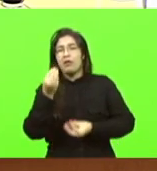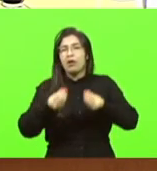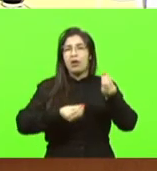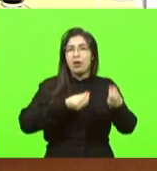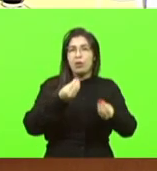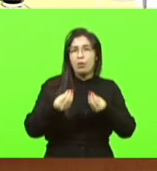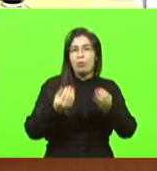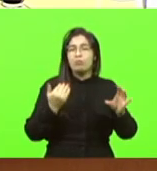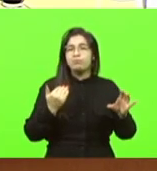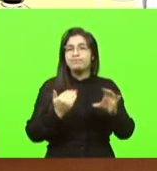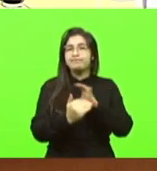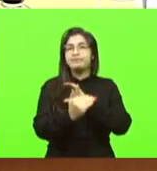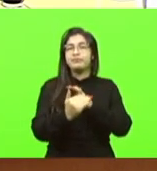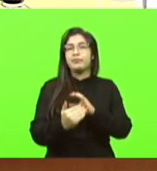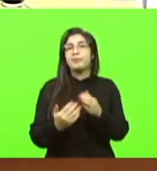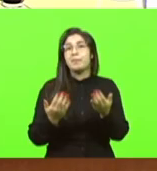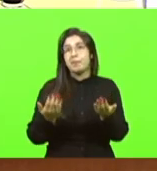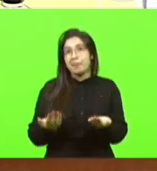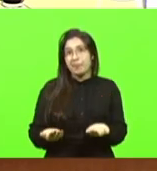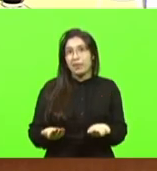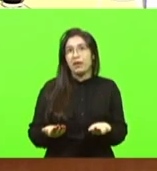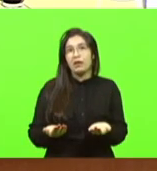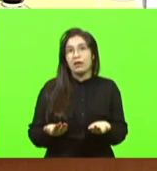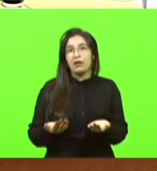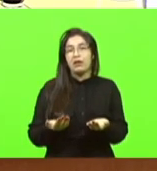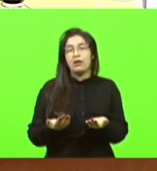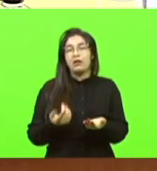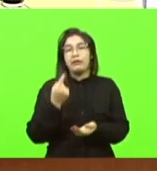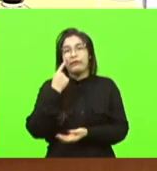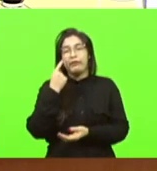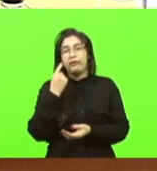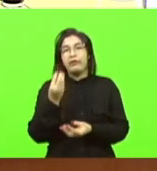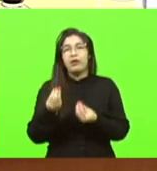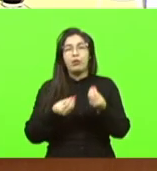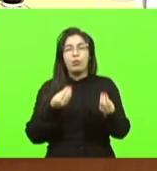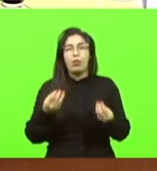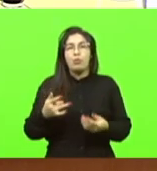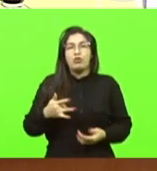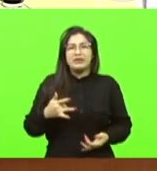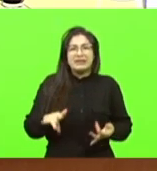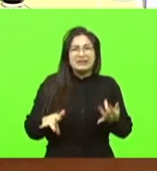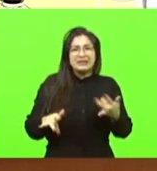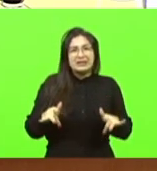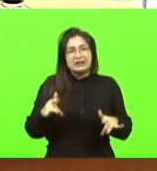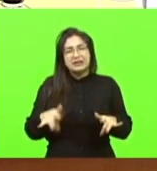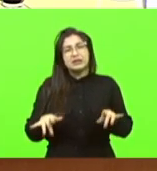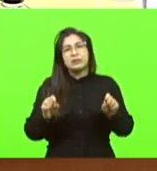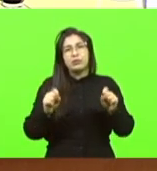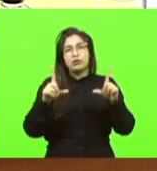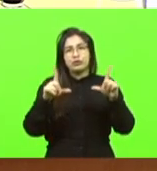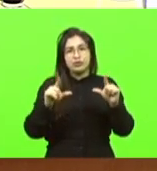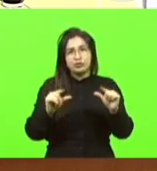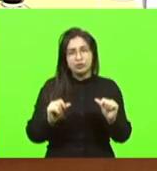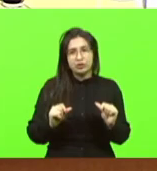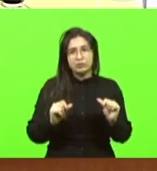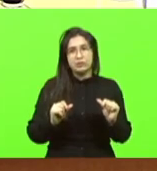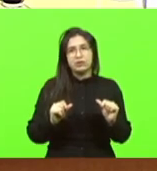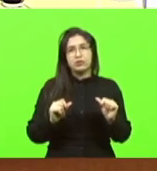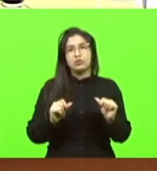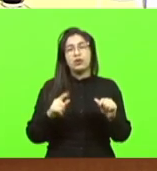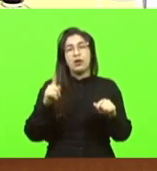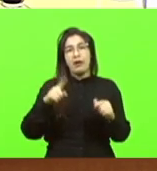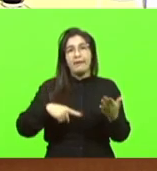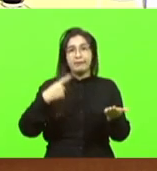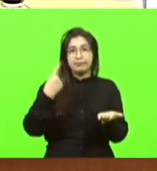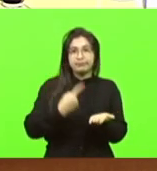encaminhamento que a dor possa ser anestesiada com aquilo que é compromisso